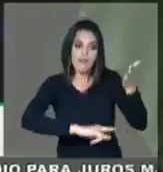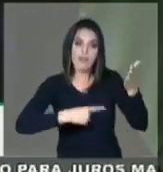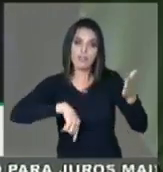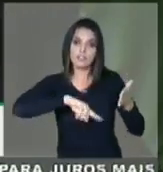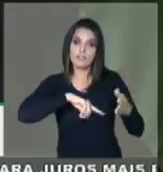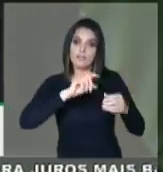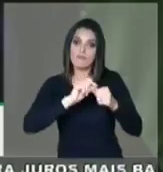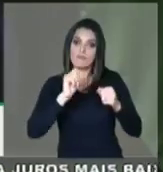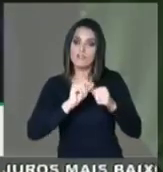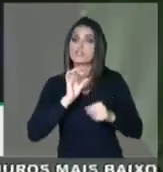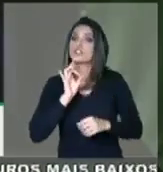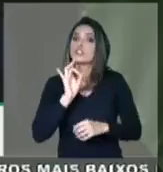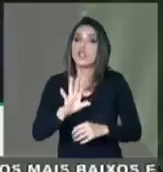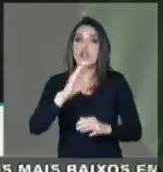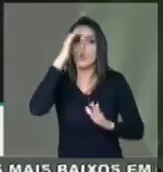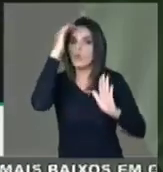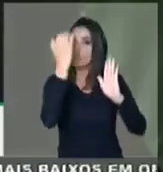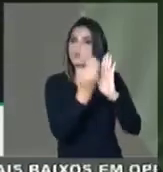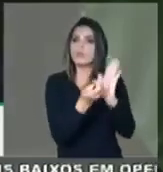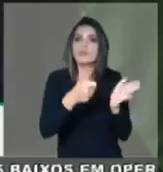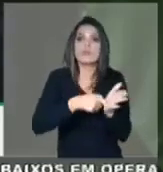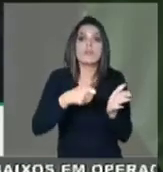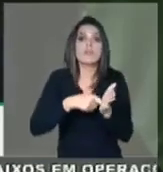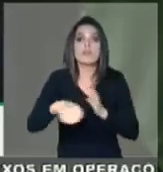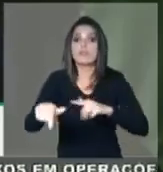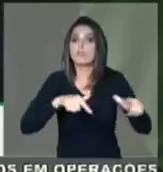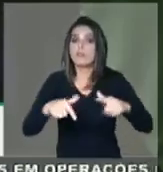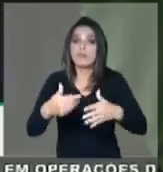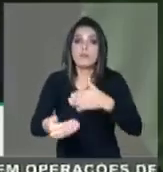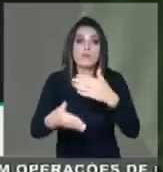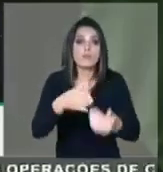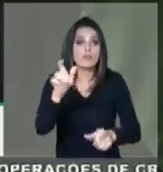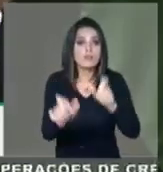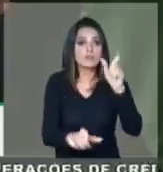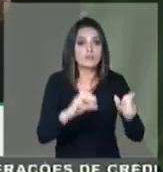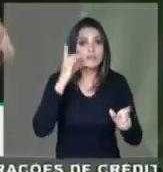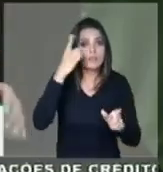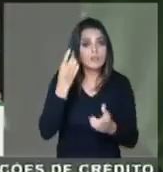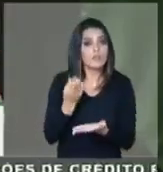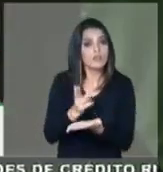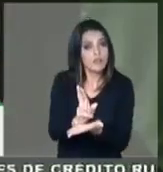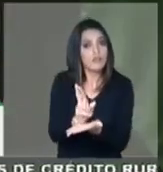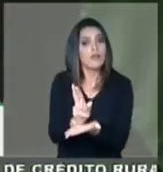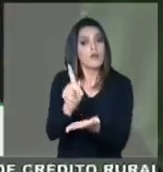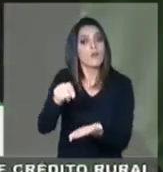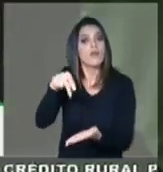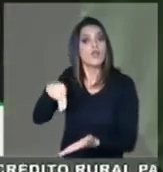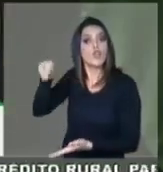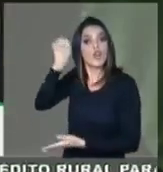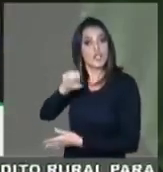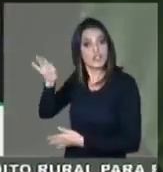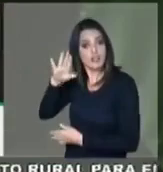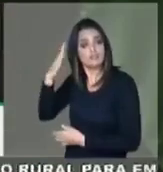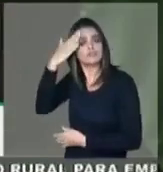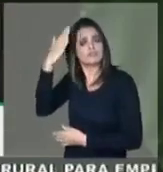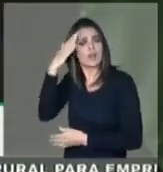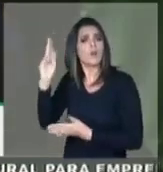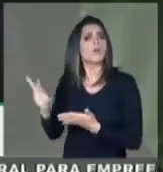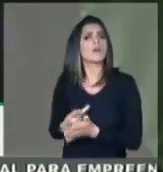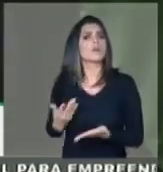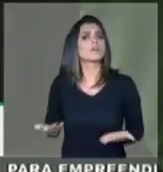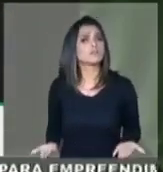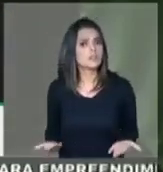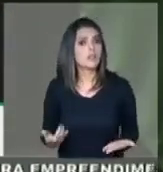fizemos, estamos apenas cumprindo o dever de qualquer parlamentar que represente o Nordeste, de saber as